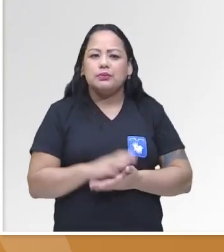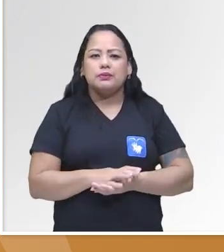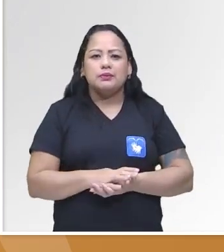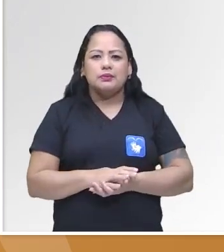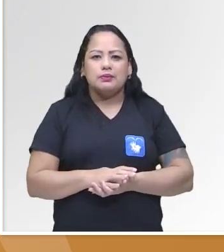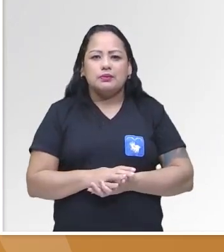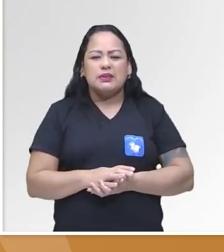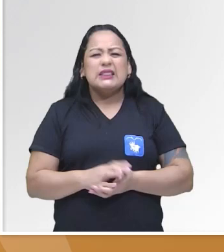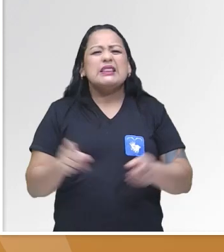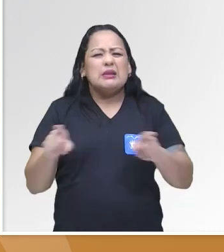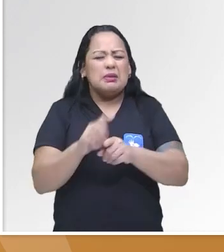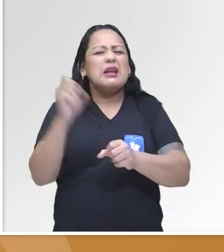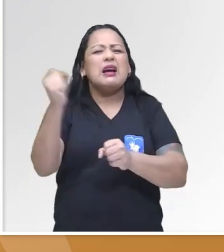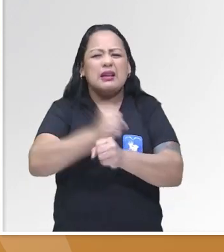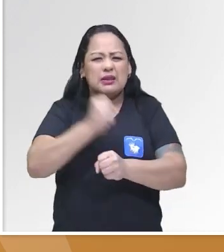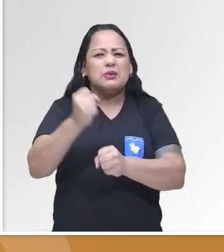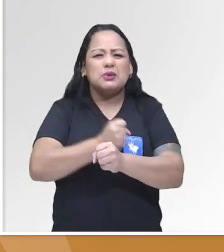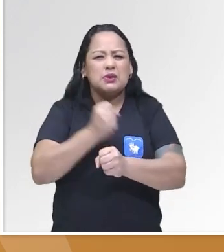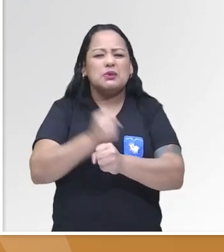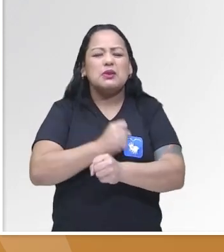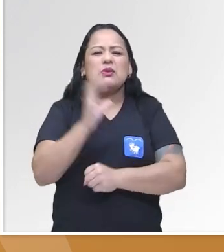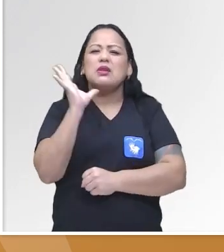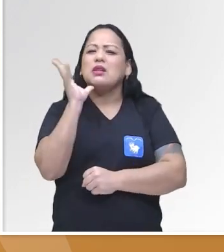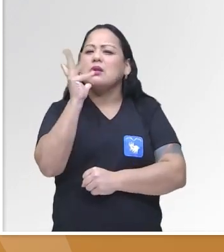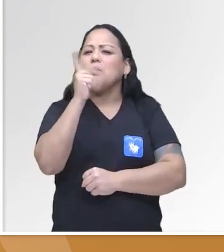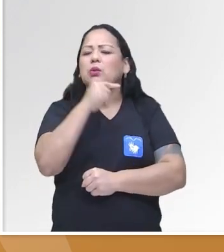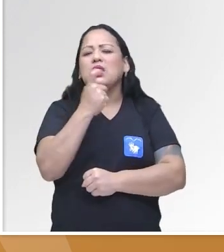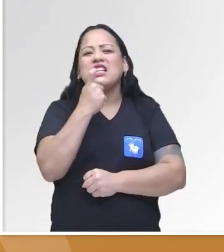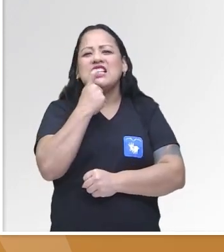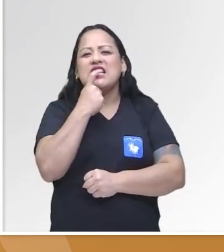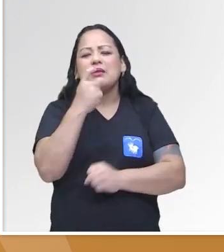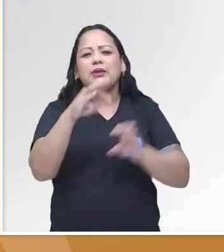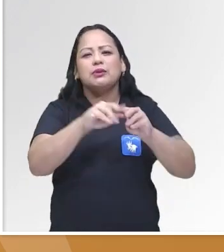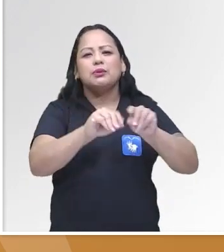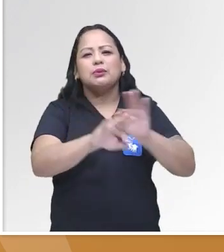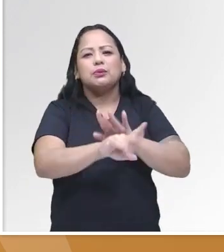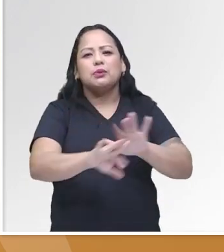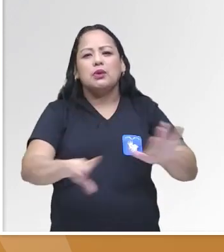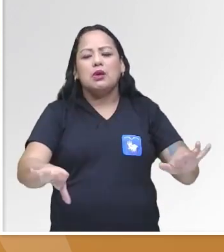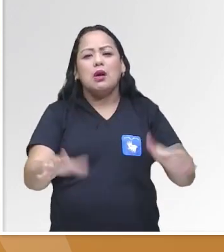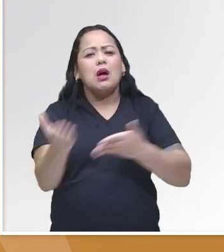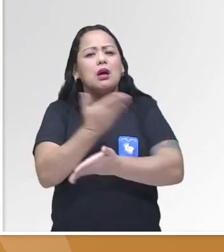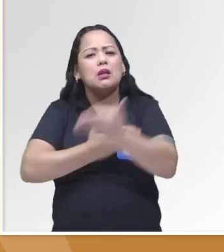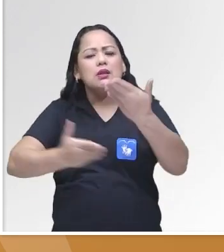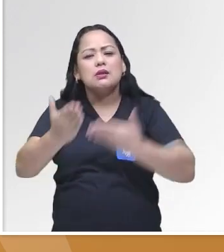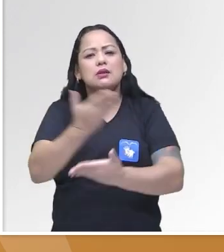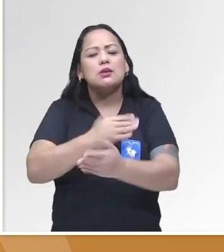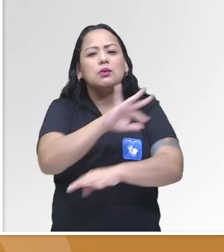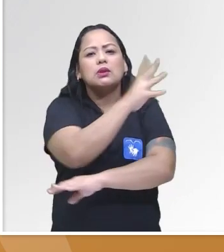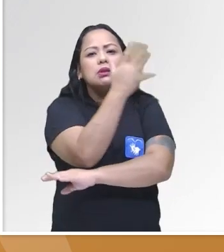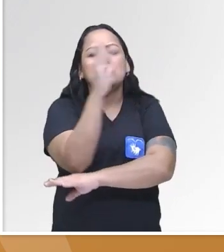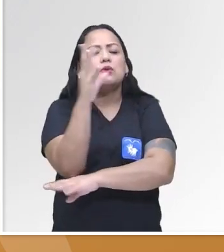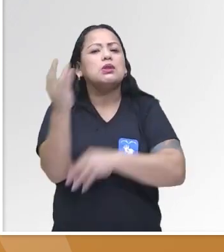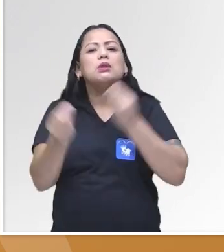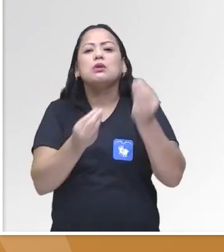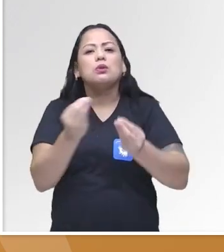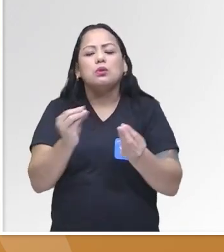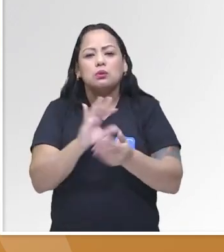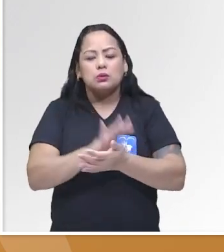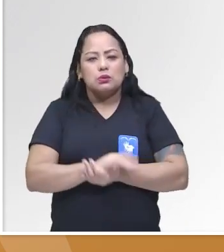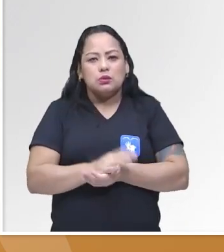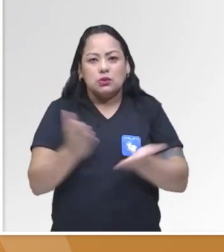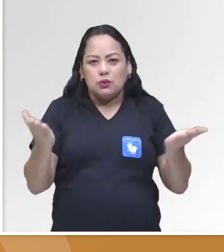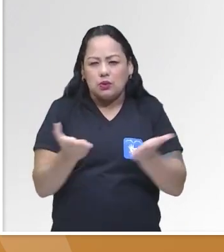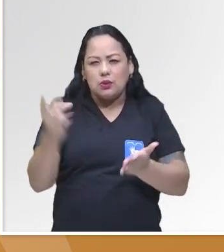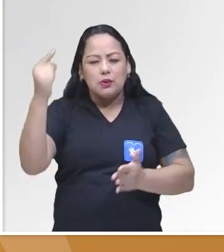1000 anos também para se decompor esse plástico. Qual é a relação com a natureza? Então, essa é uma